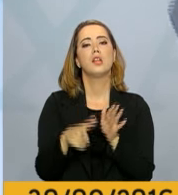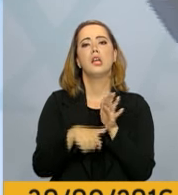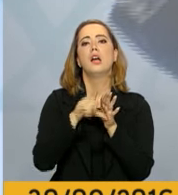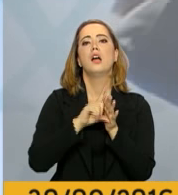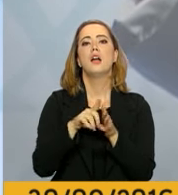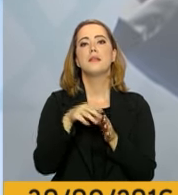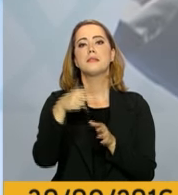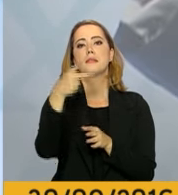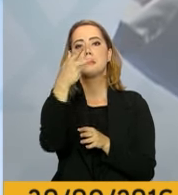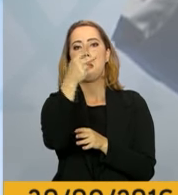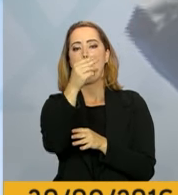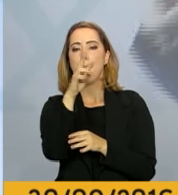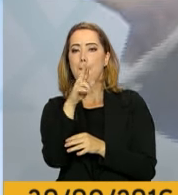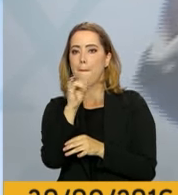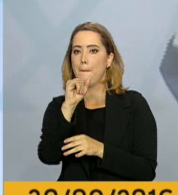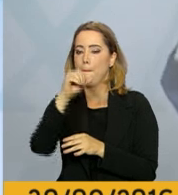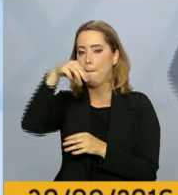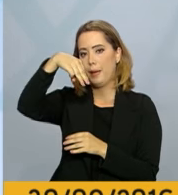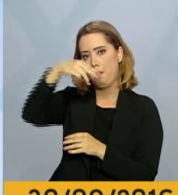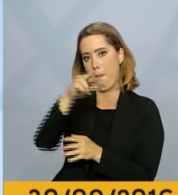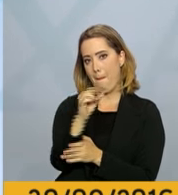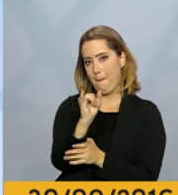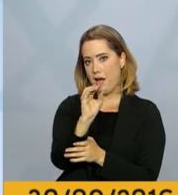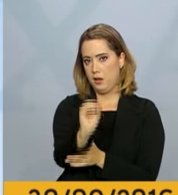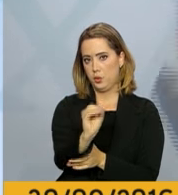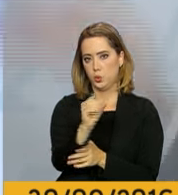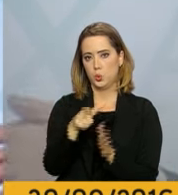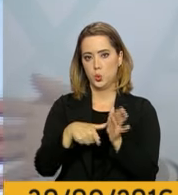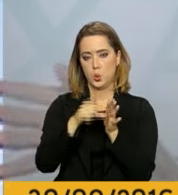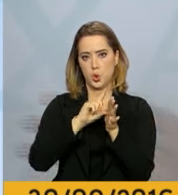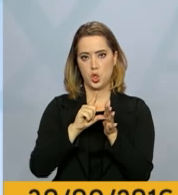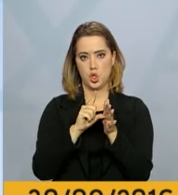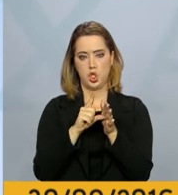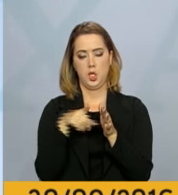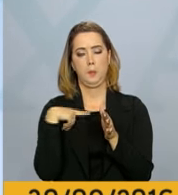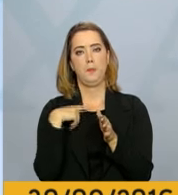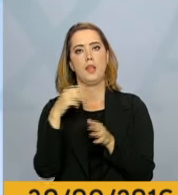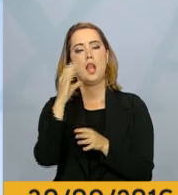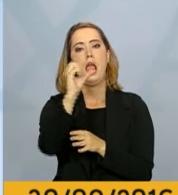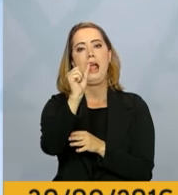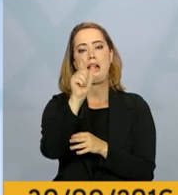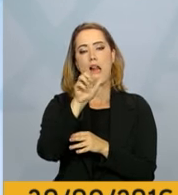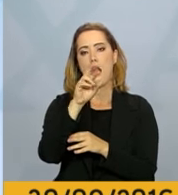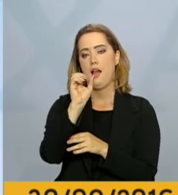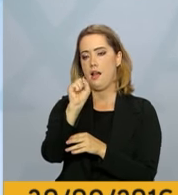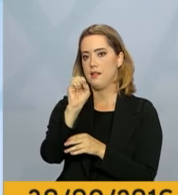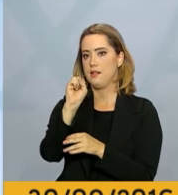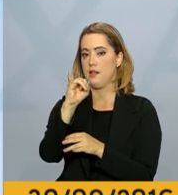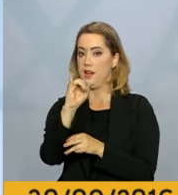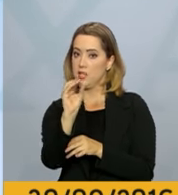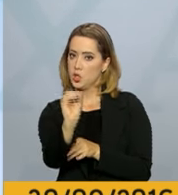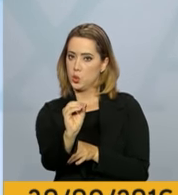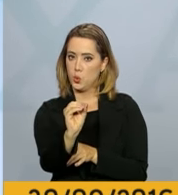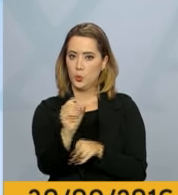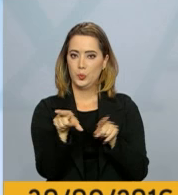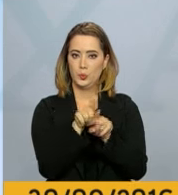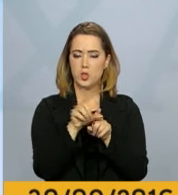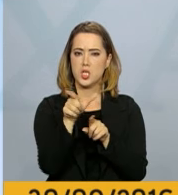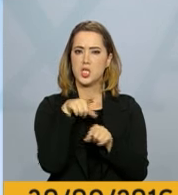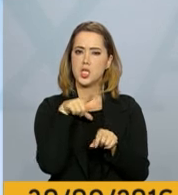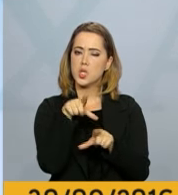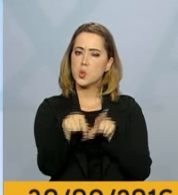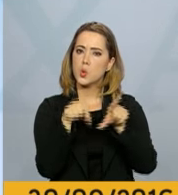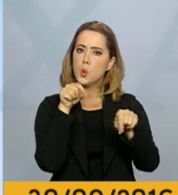ginasial, colegial. O colegial era dividido em clássico e científico. Quem fazia o clássico tinha uma especialização de